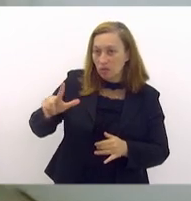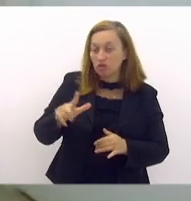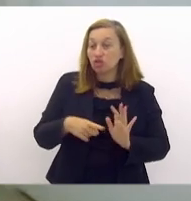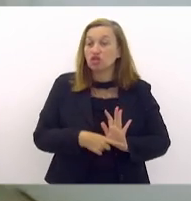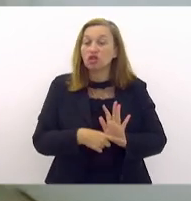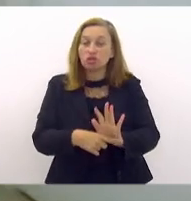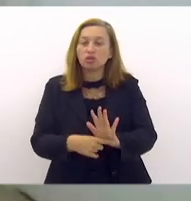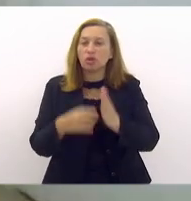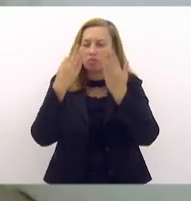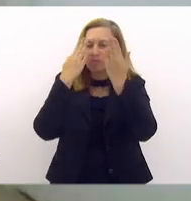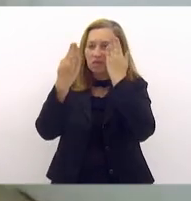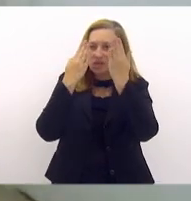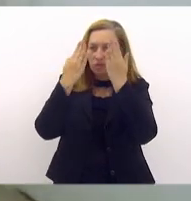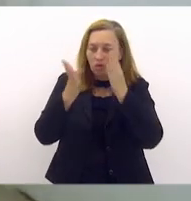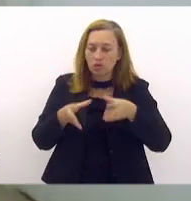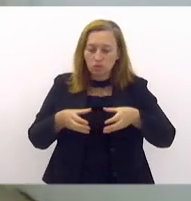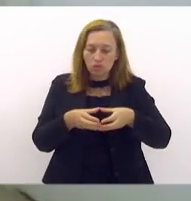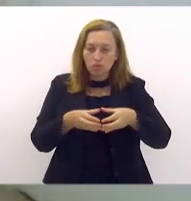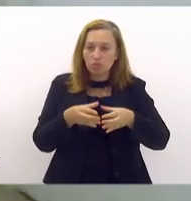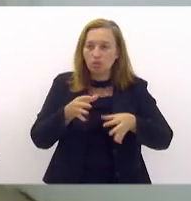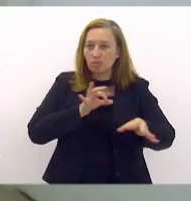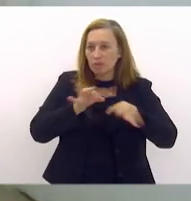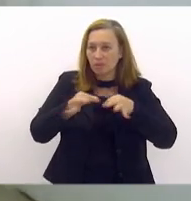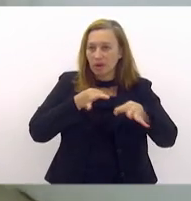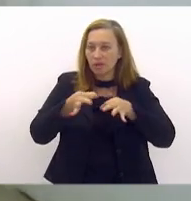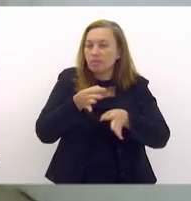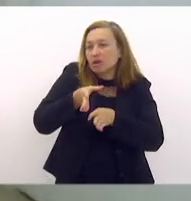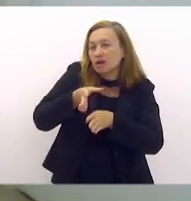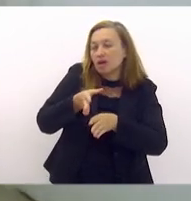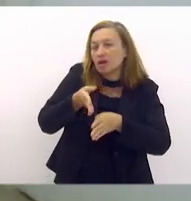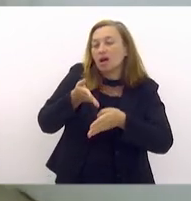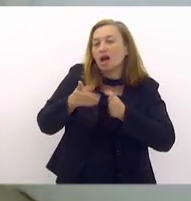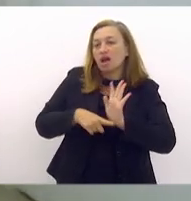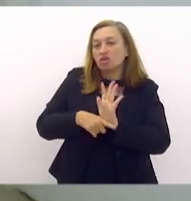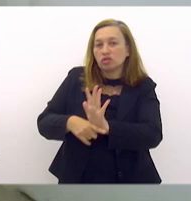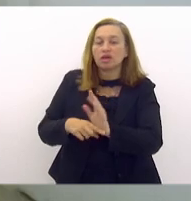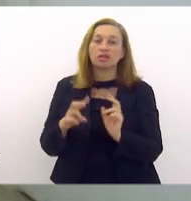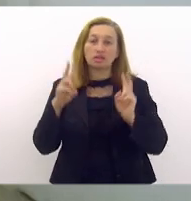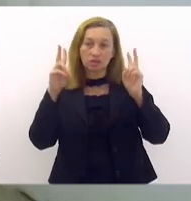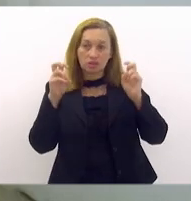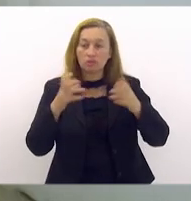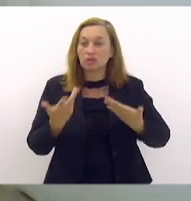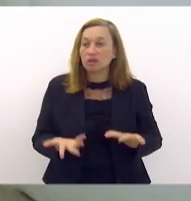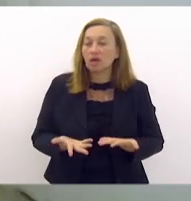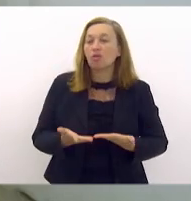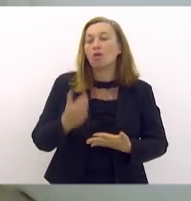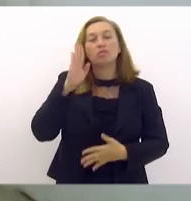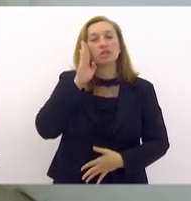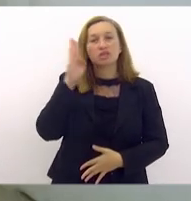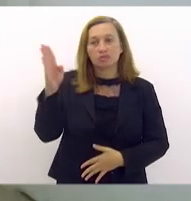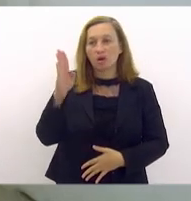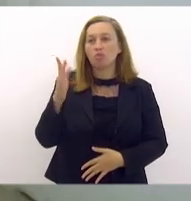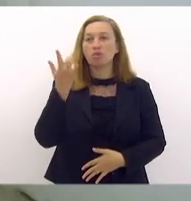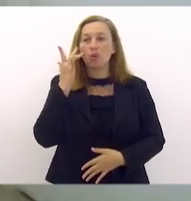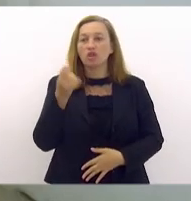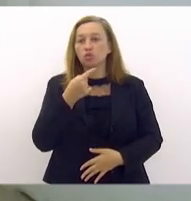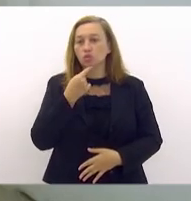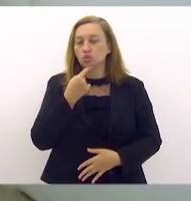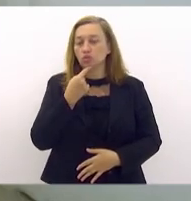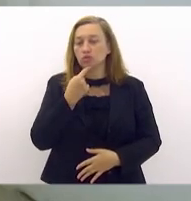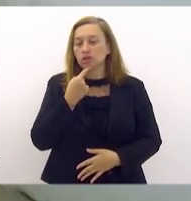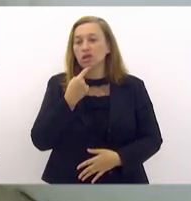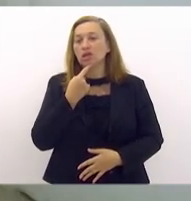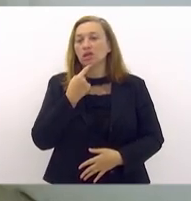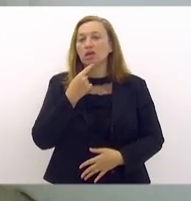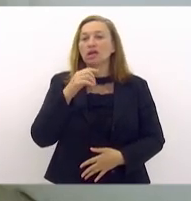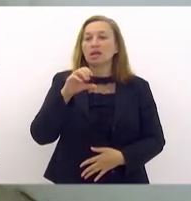de psicólogos, inclusive, preparado para orientar para essas situações. Então, eu diria que é fundamental, e eu acho que